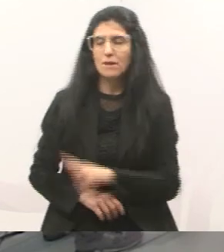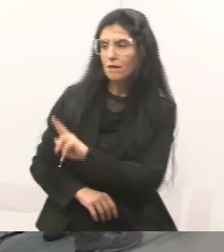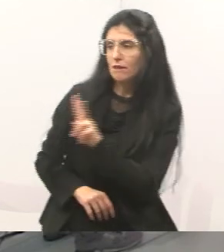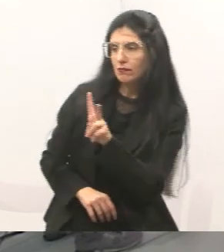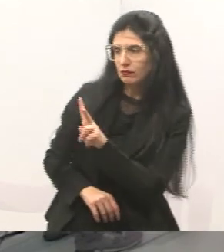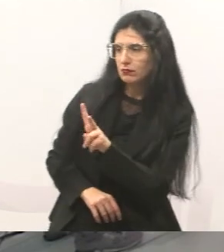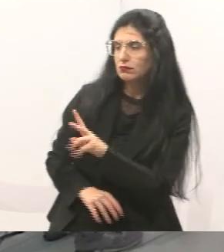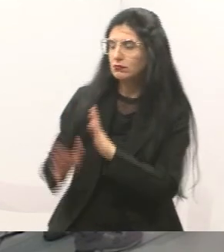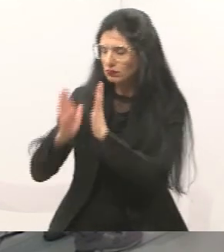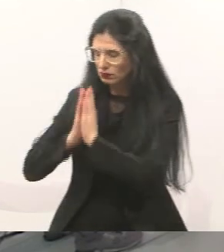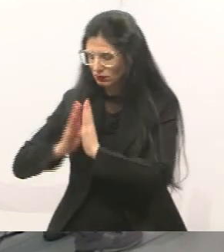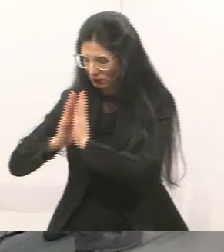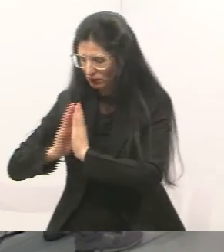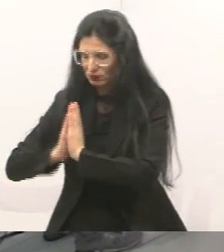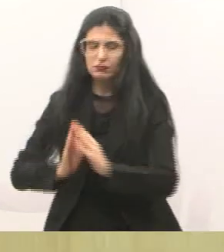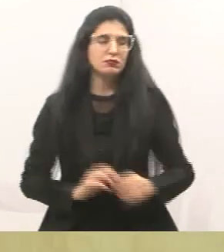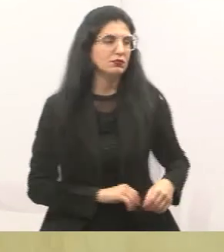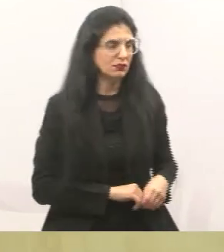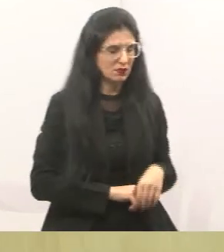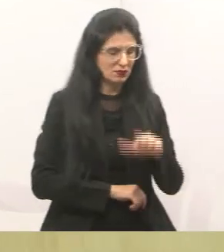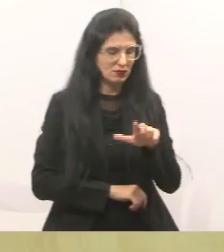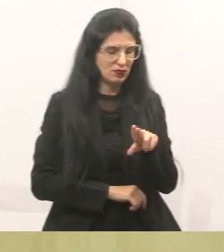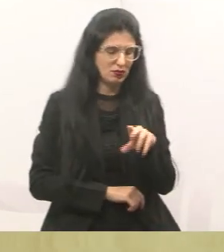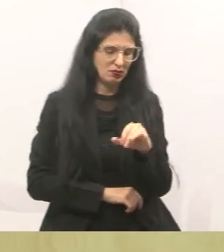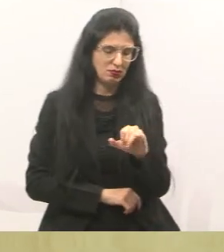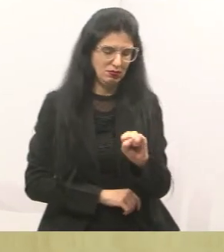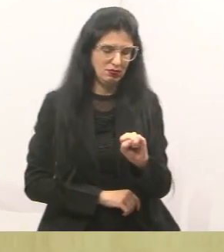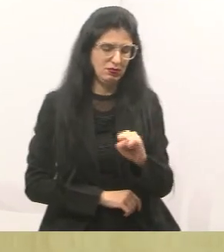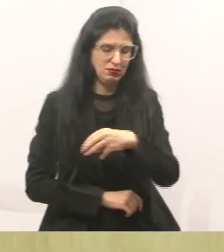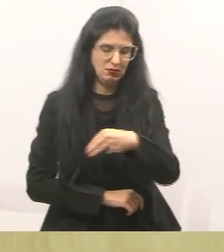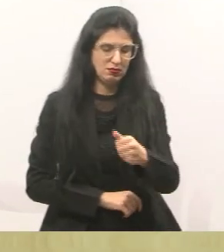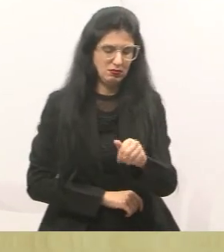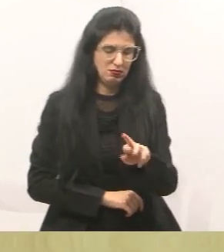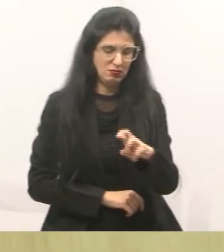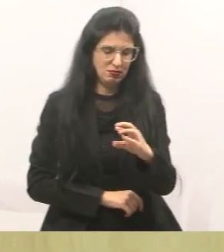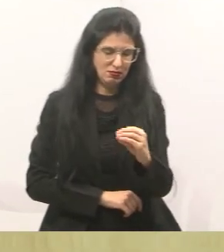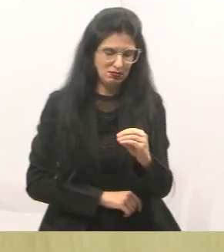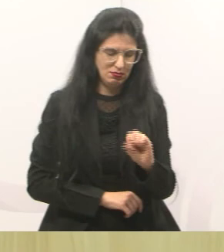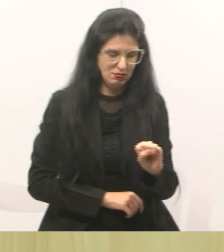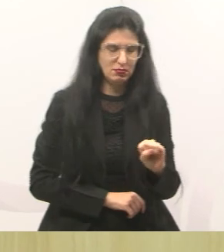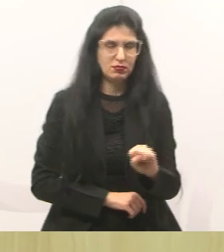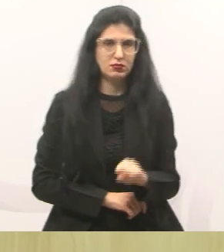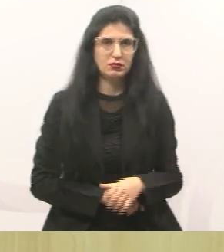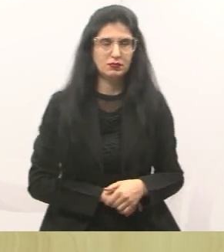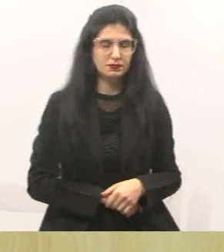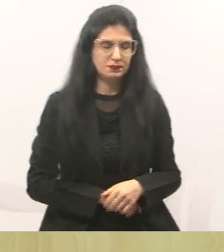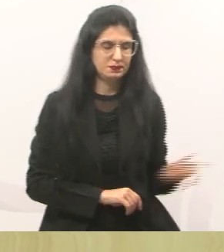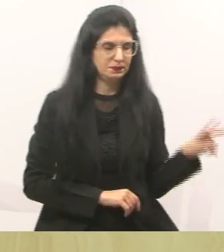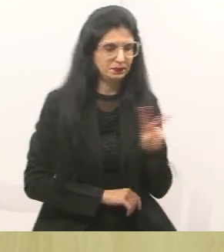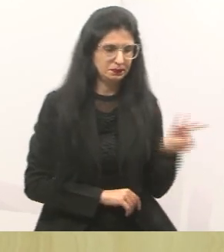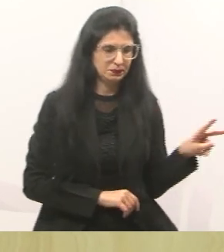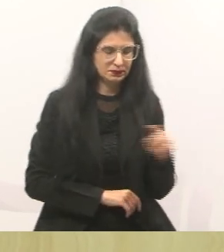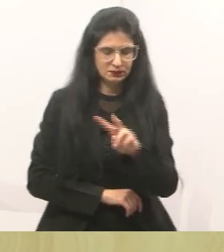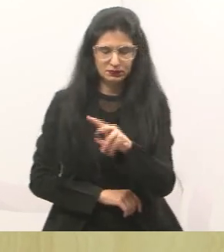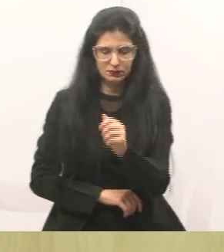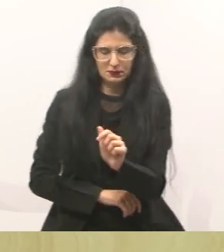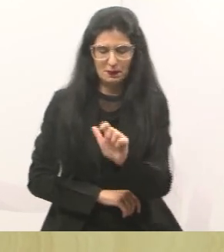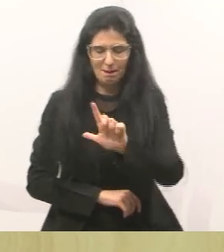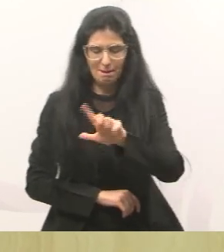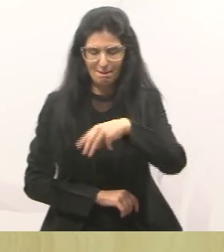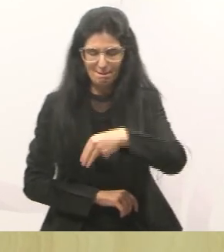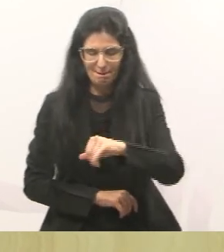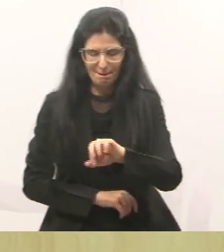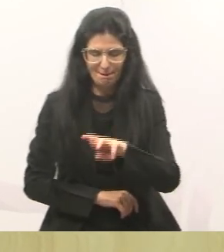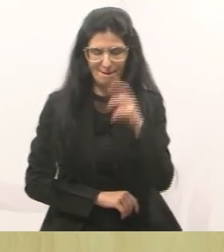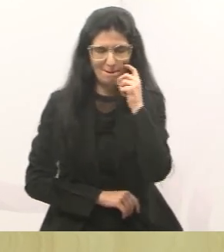Votos de pesar de Luiz Marcos de Oliveira, formulado pelo vereador Valmir do Parque